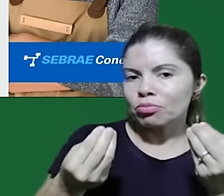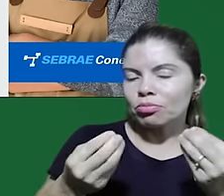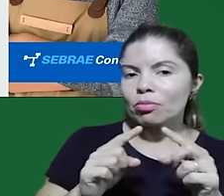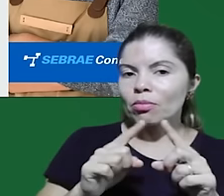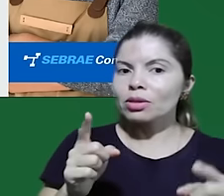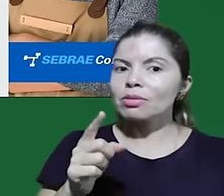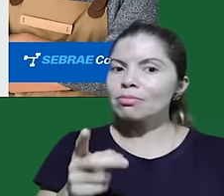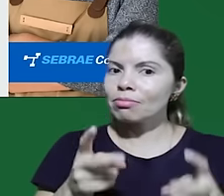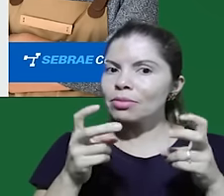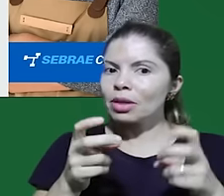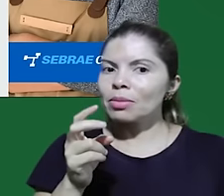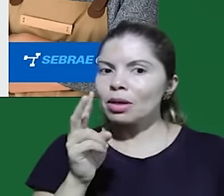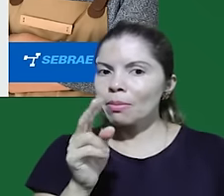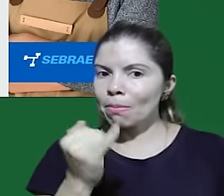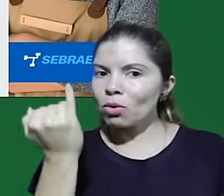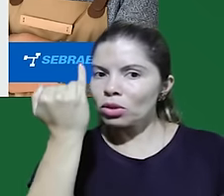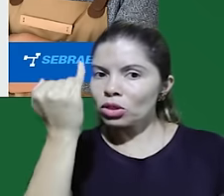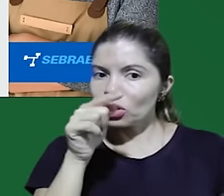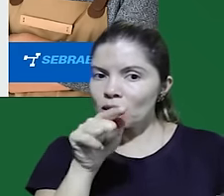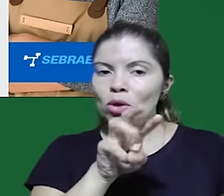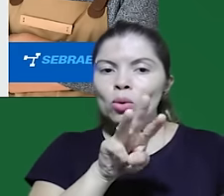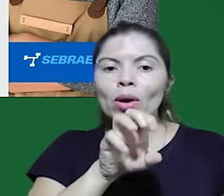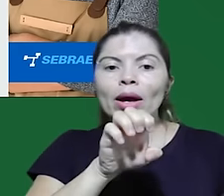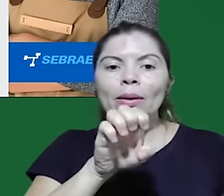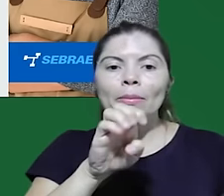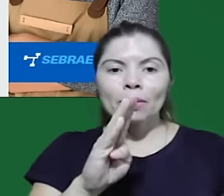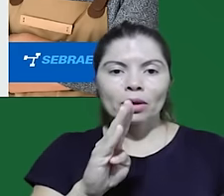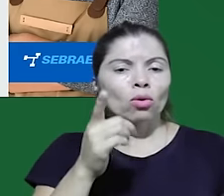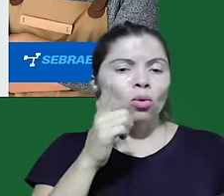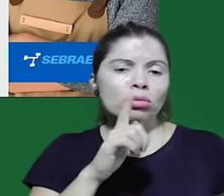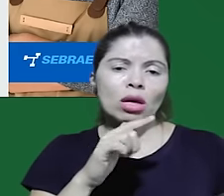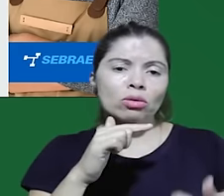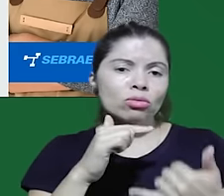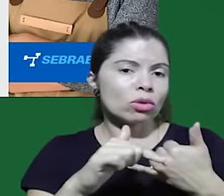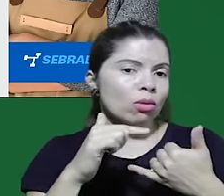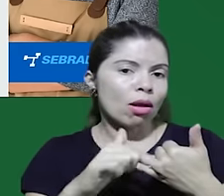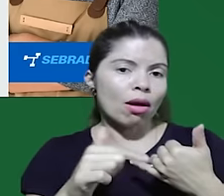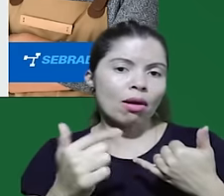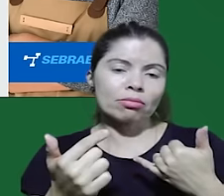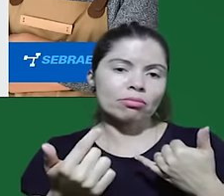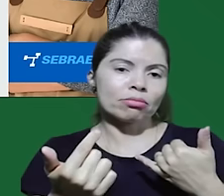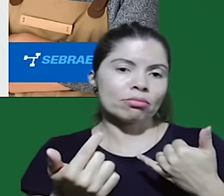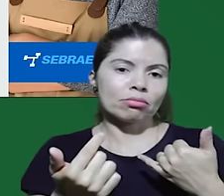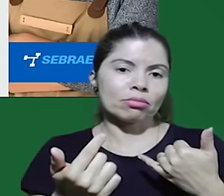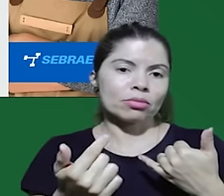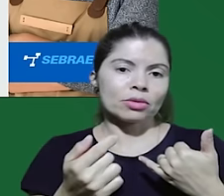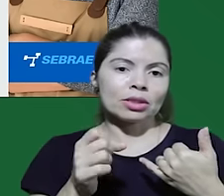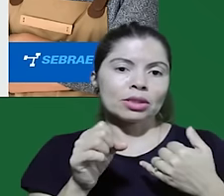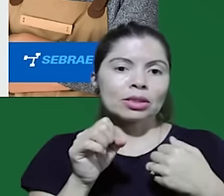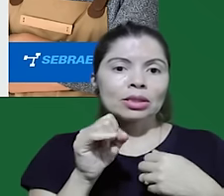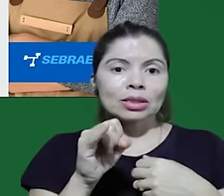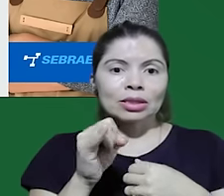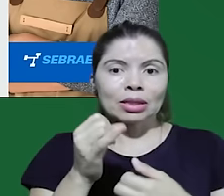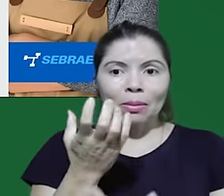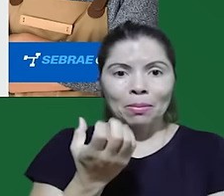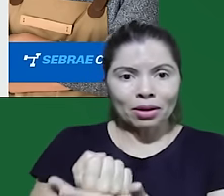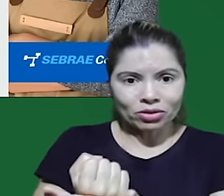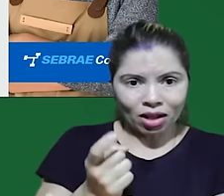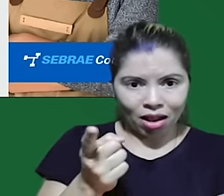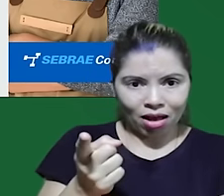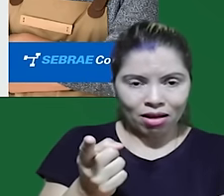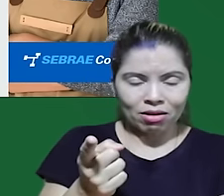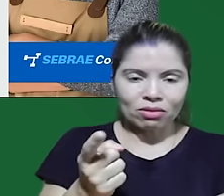observação importante esse web você consegue pelo celular o instalado já não ele é instalado em uma